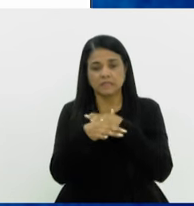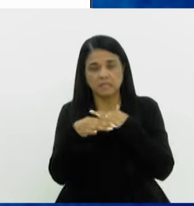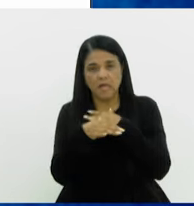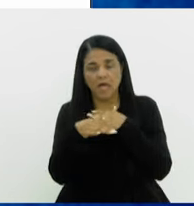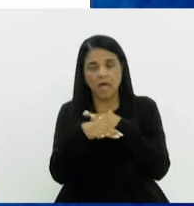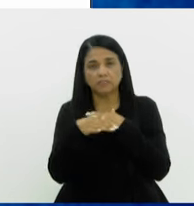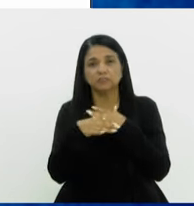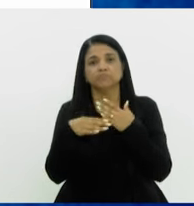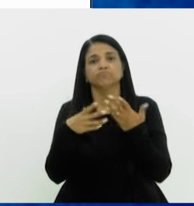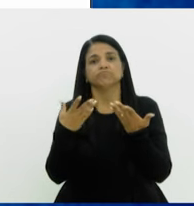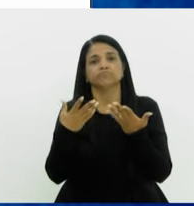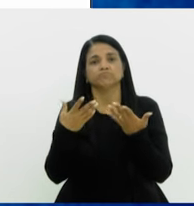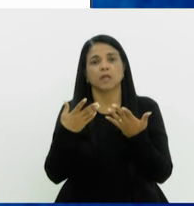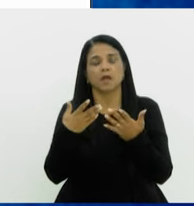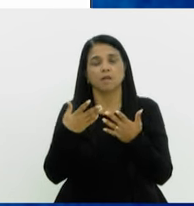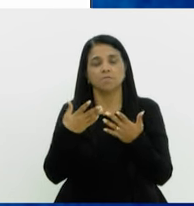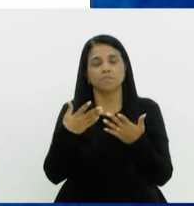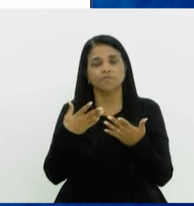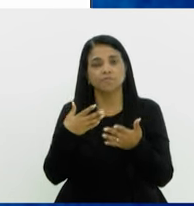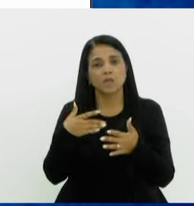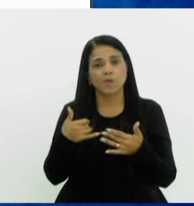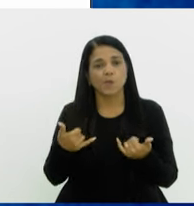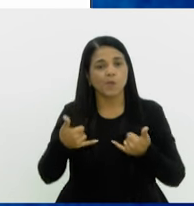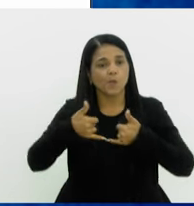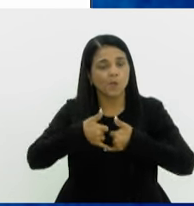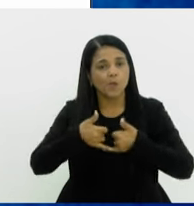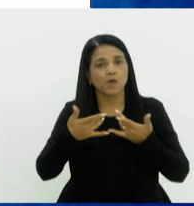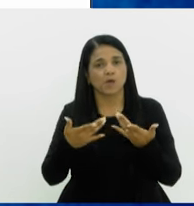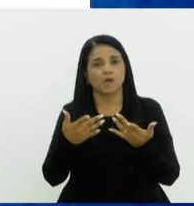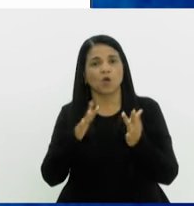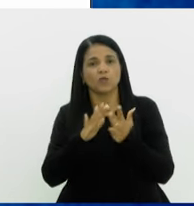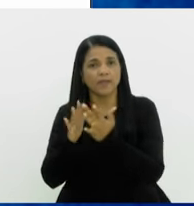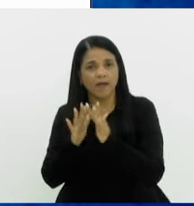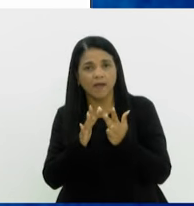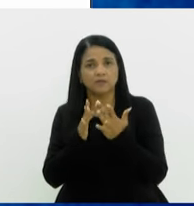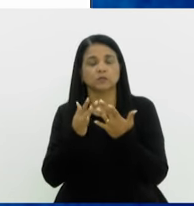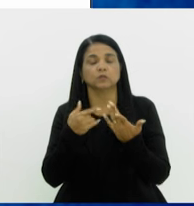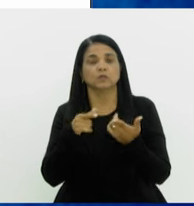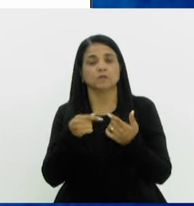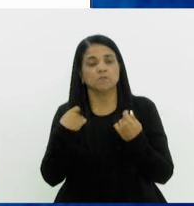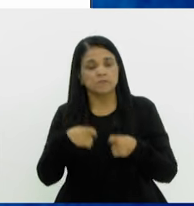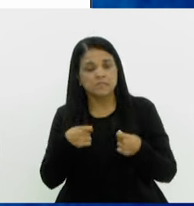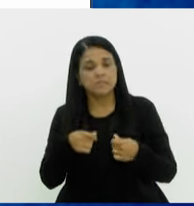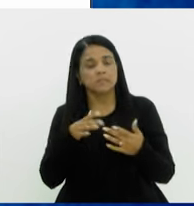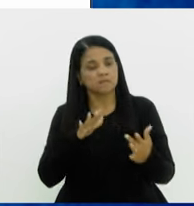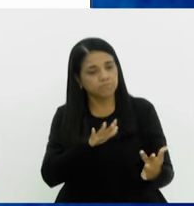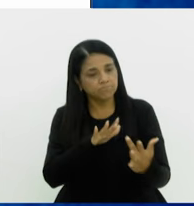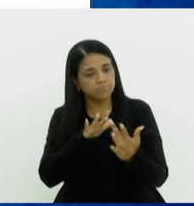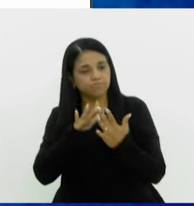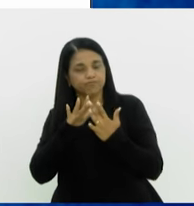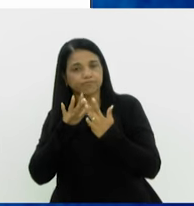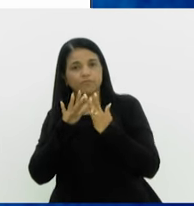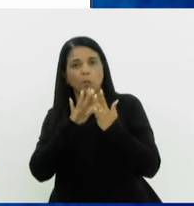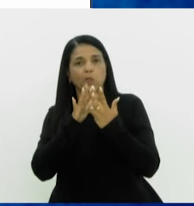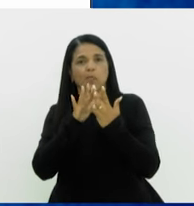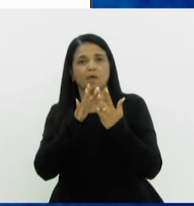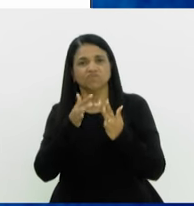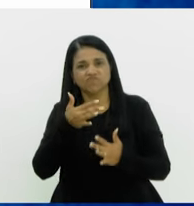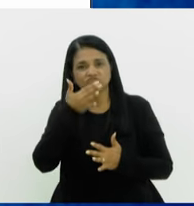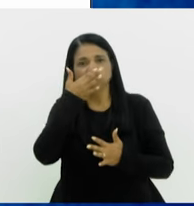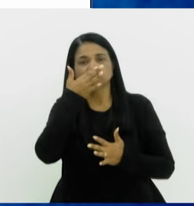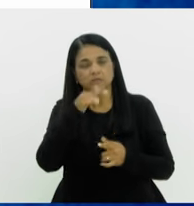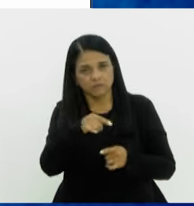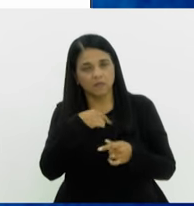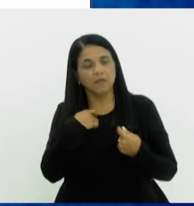essa luta quem você ainda não olhou que a organização tá ali que tá fazendo e você precisa chamar para perto isso é muito importante pode